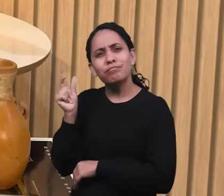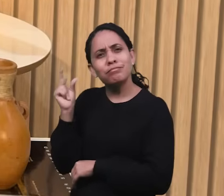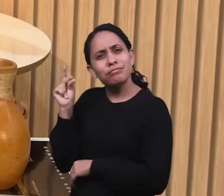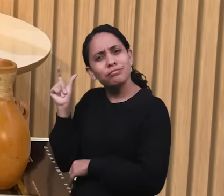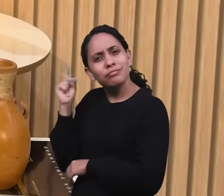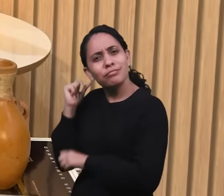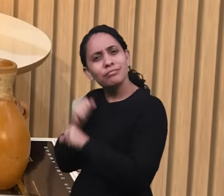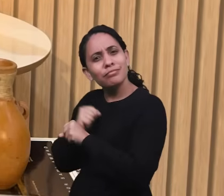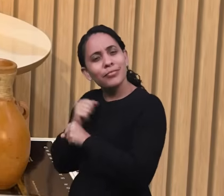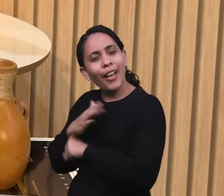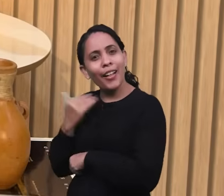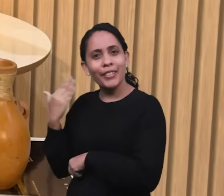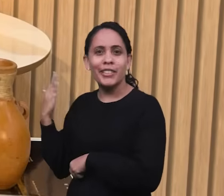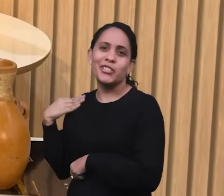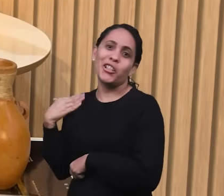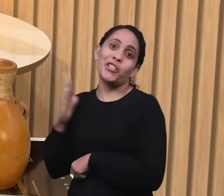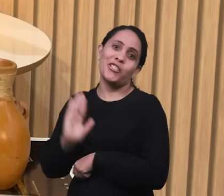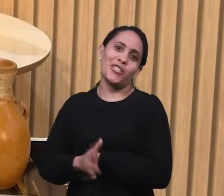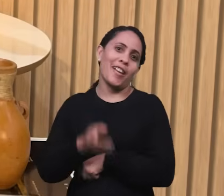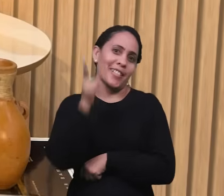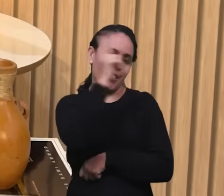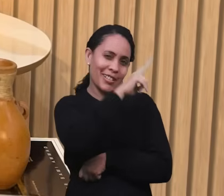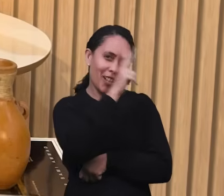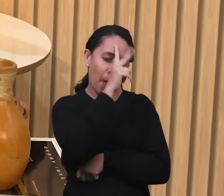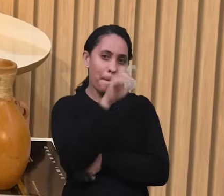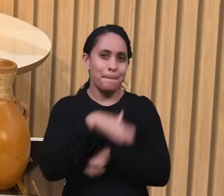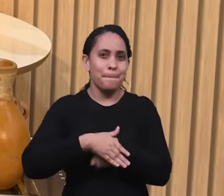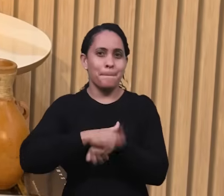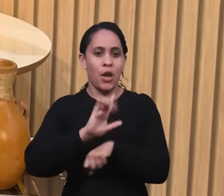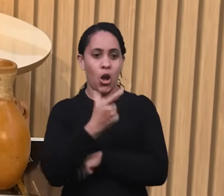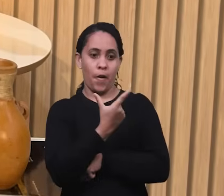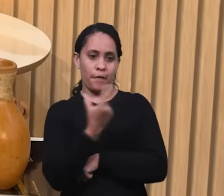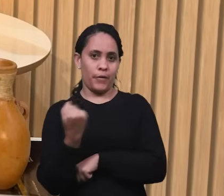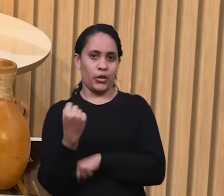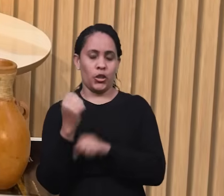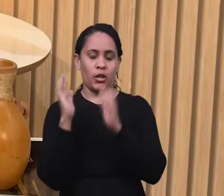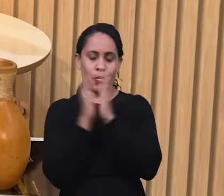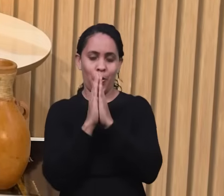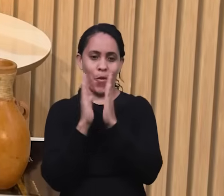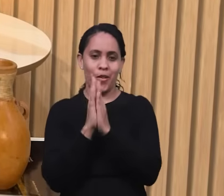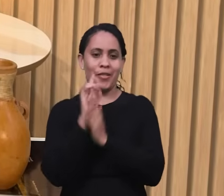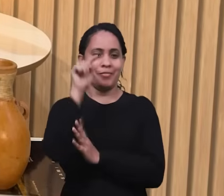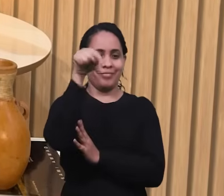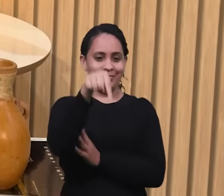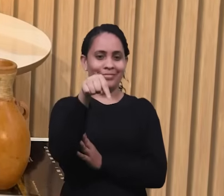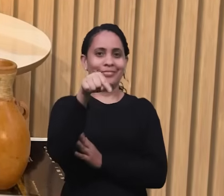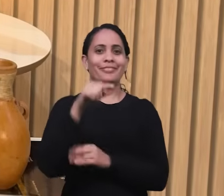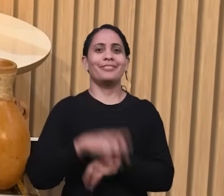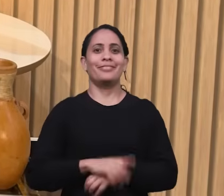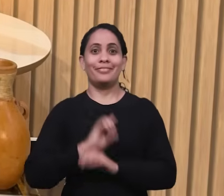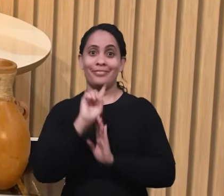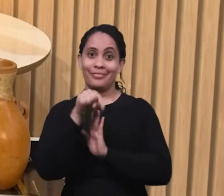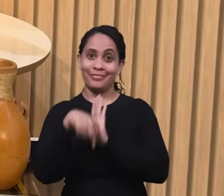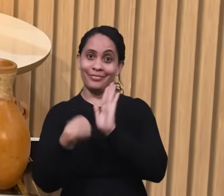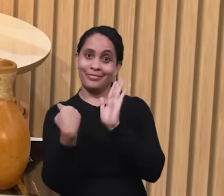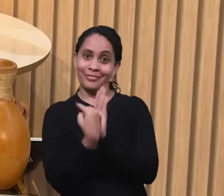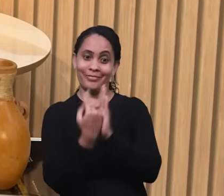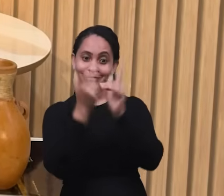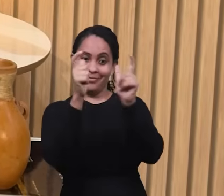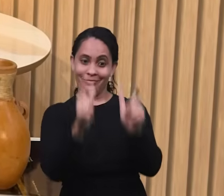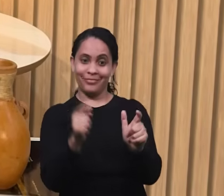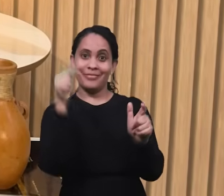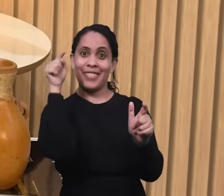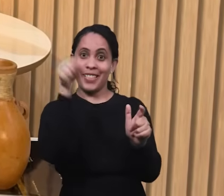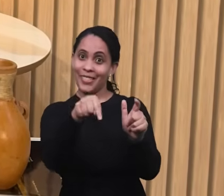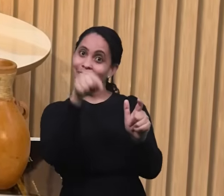aqui, que se lembram, mais de 20 anos orando pelo Sri Lanka. E no Sri